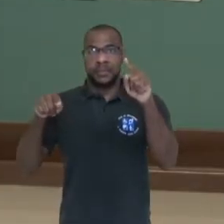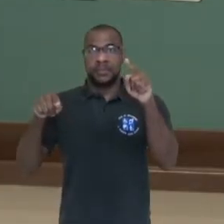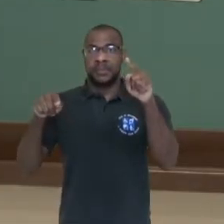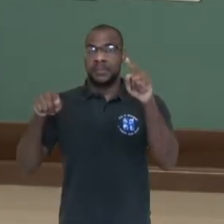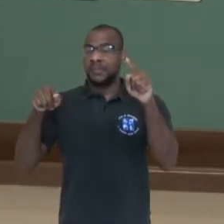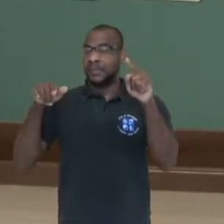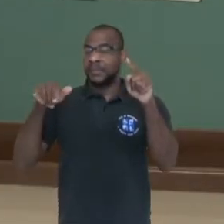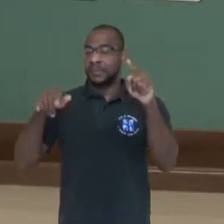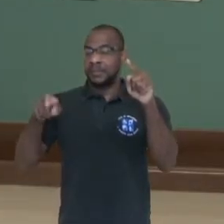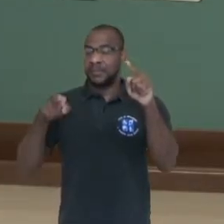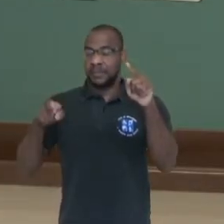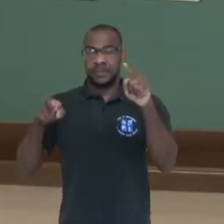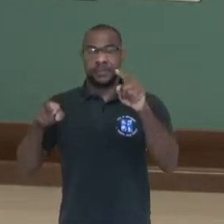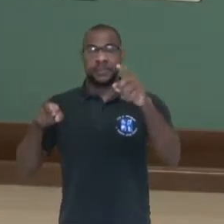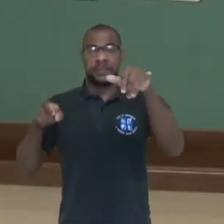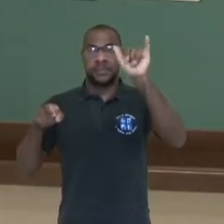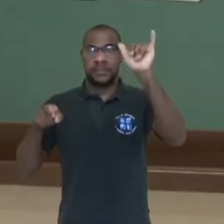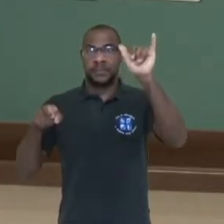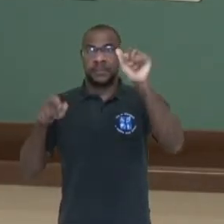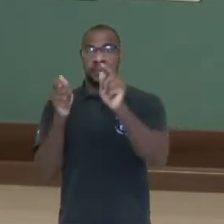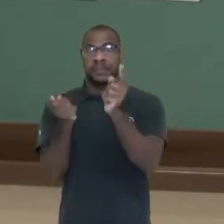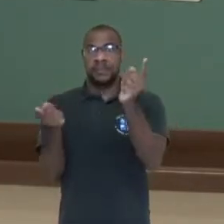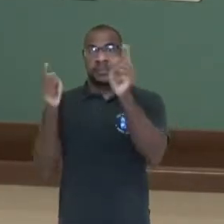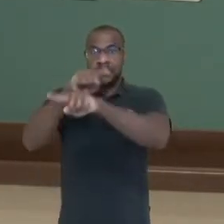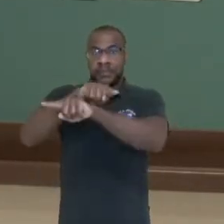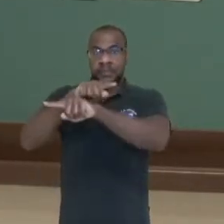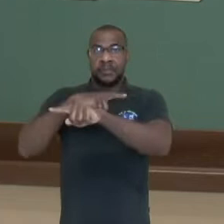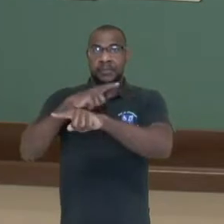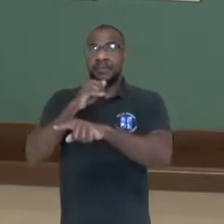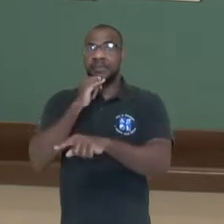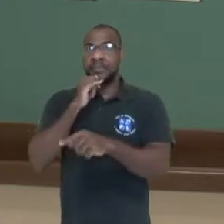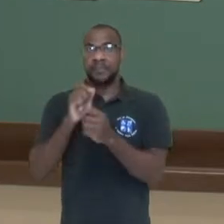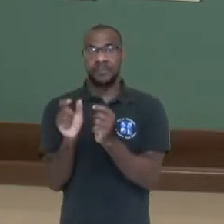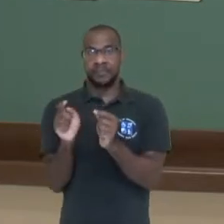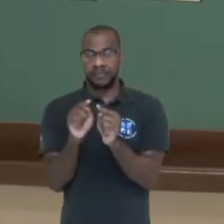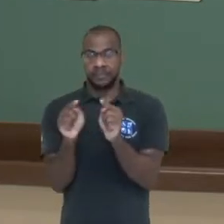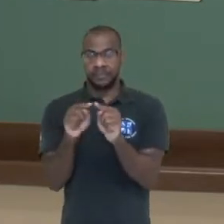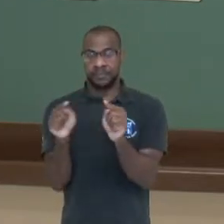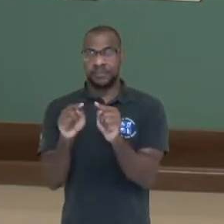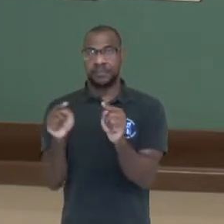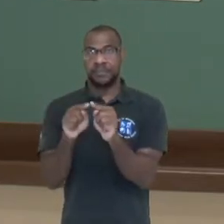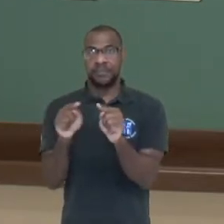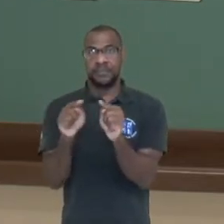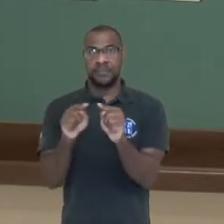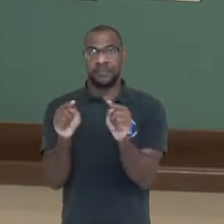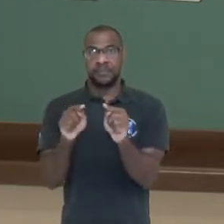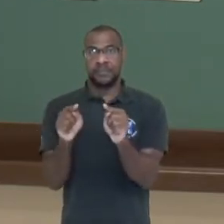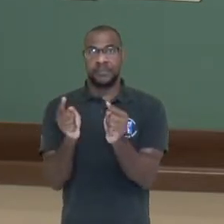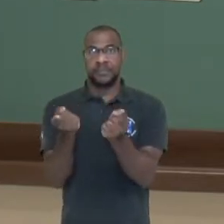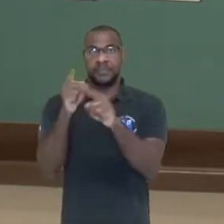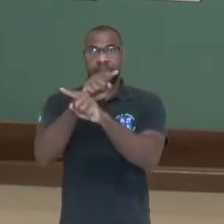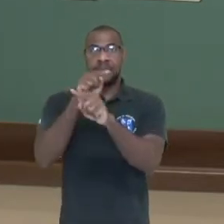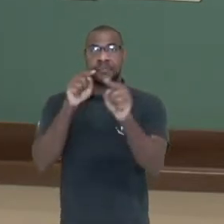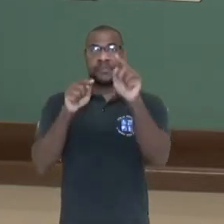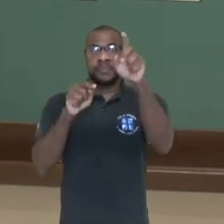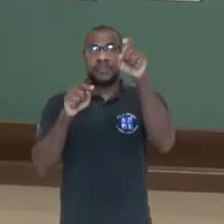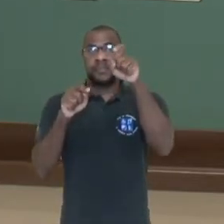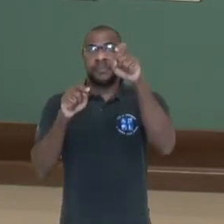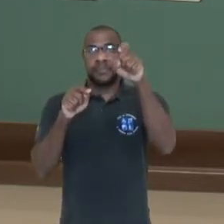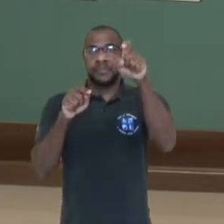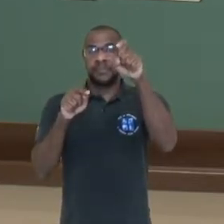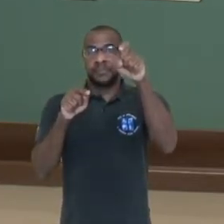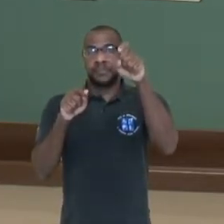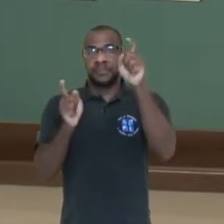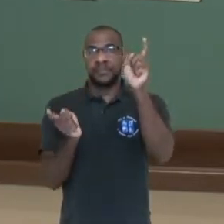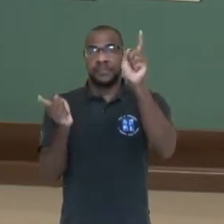tamanho para y. Se eu inverto, pego esse tamanho que era de x e coloco aqui, ó, esse x aqui em azulzinho, tá vendo? É o